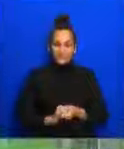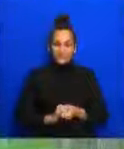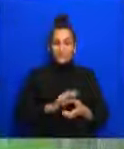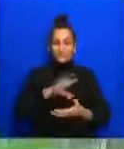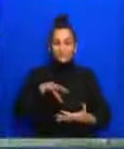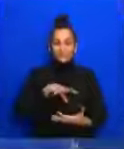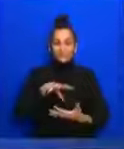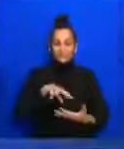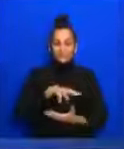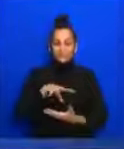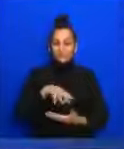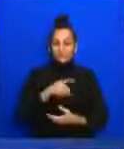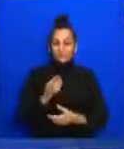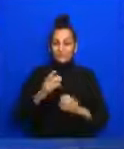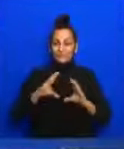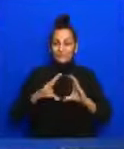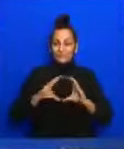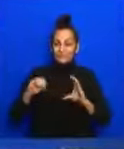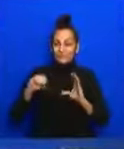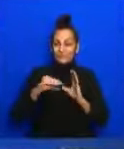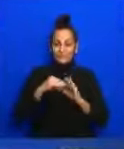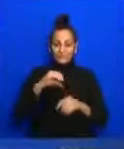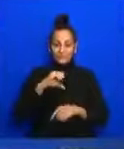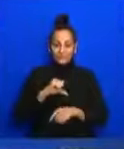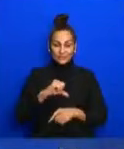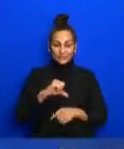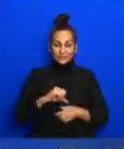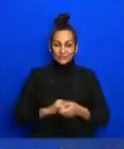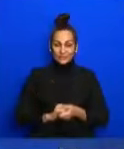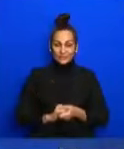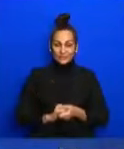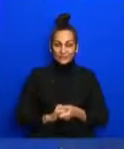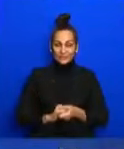recarregado, embaralhando 10 bolas numeradas de 0 a 9.